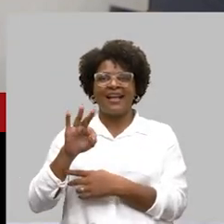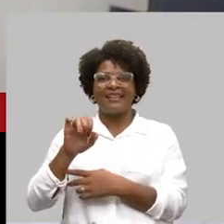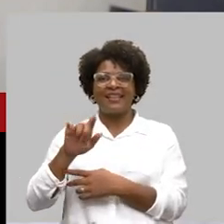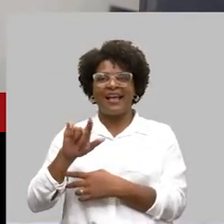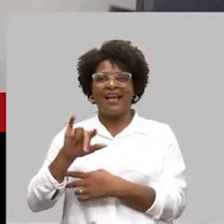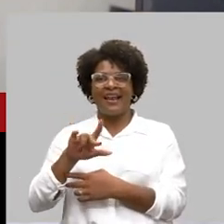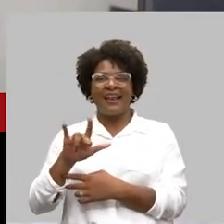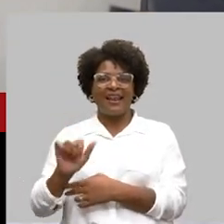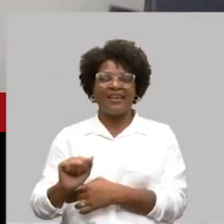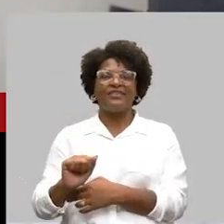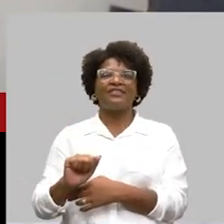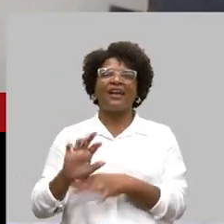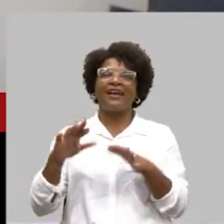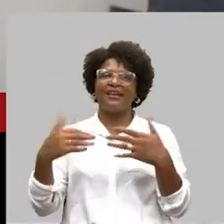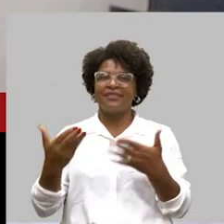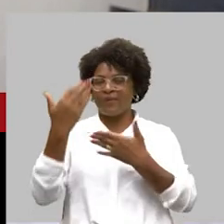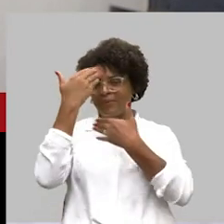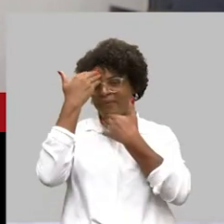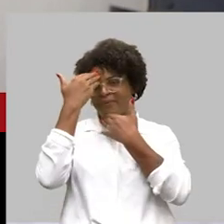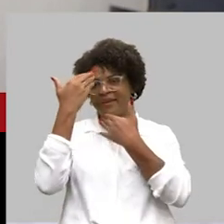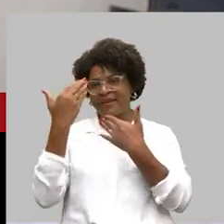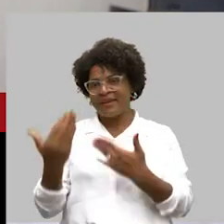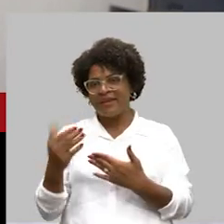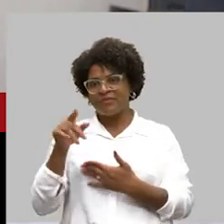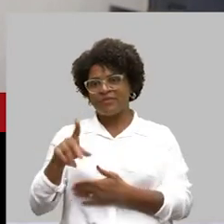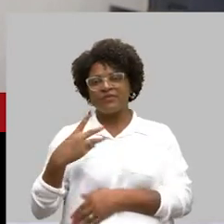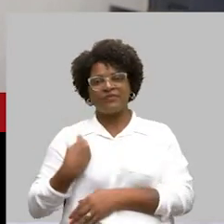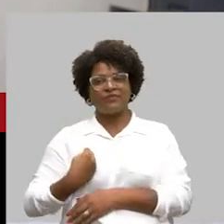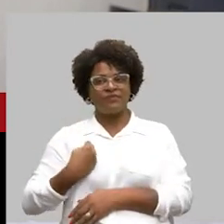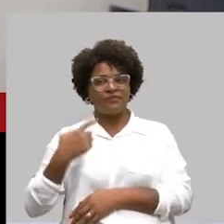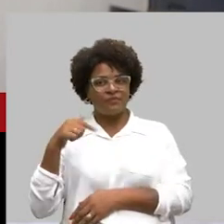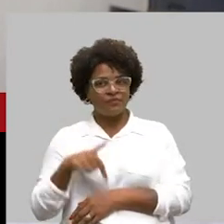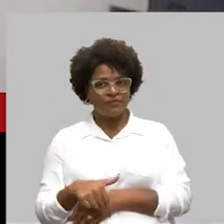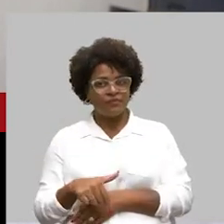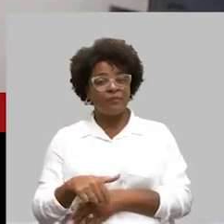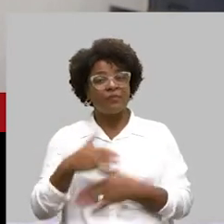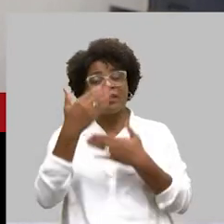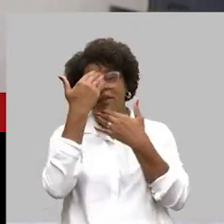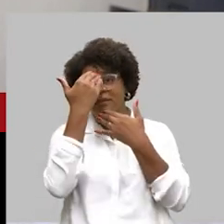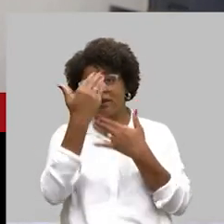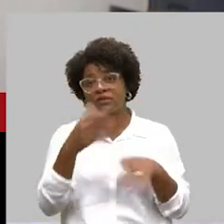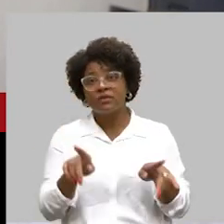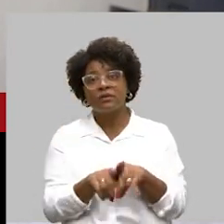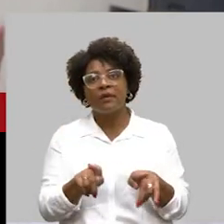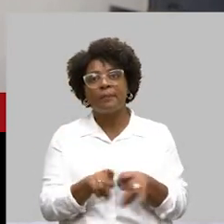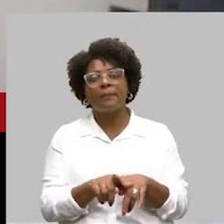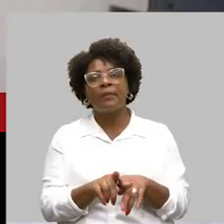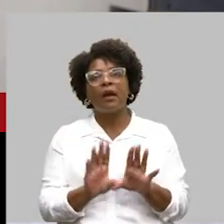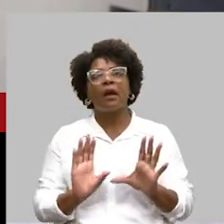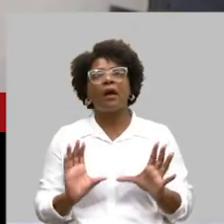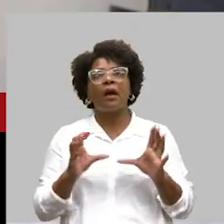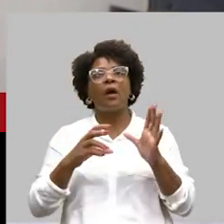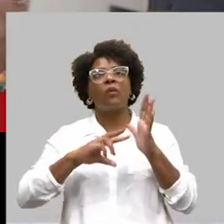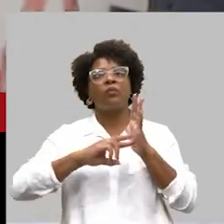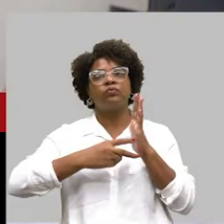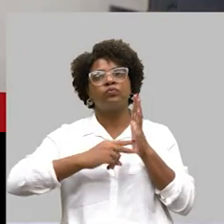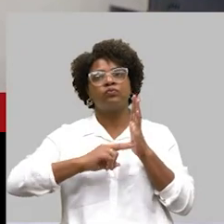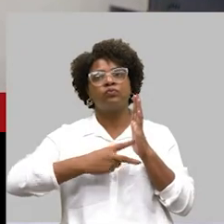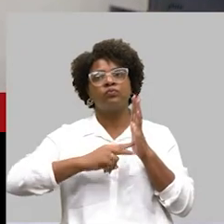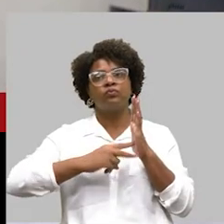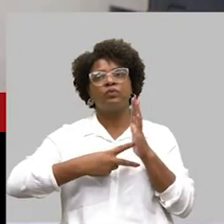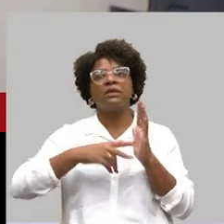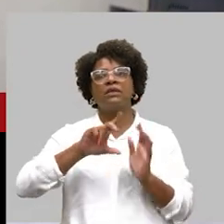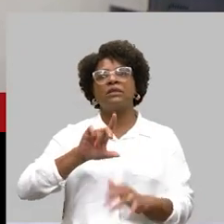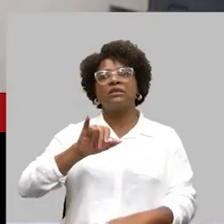também dos Estudantes então gratidão por você estar conosco e uma gratidão muito especial ao cindu porque esse debate público só tem a